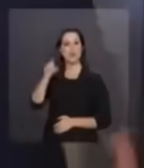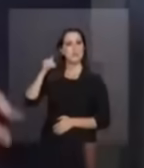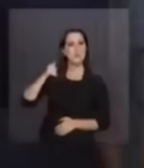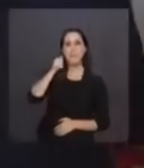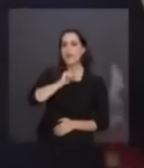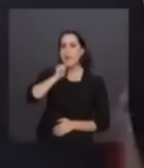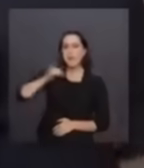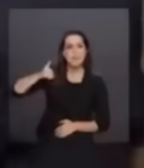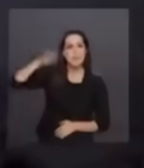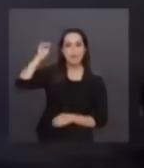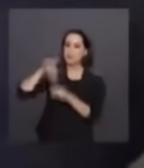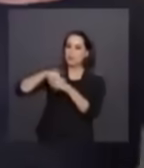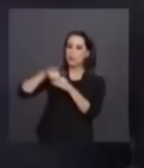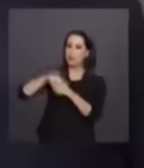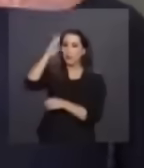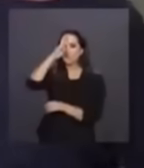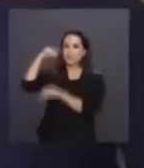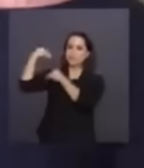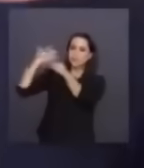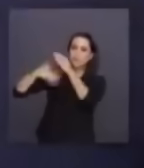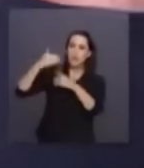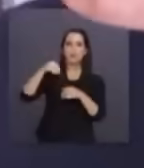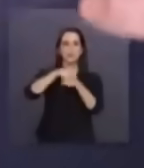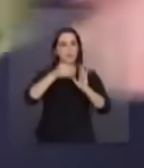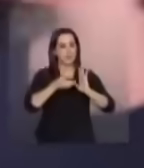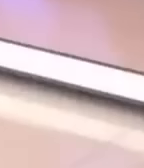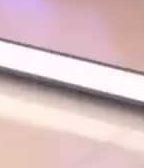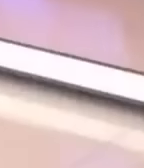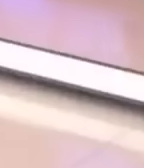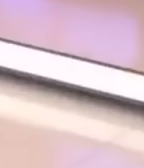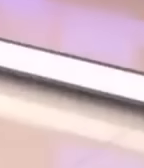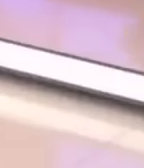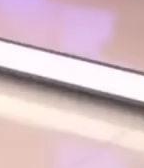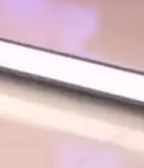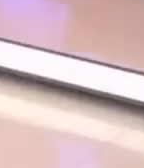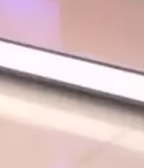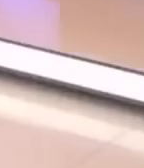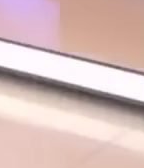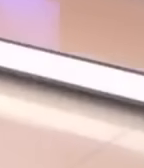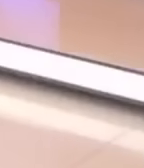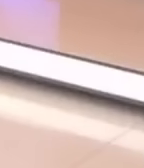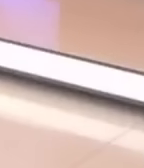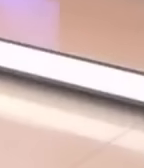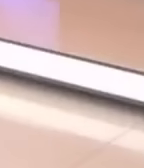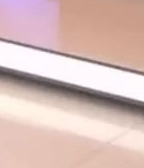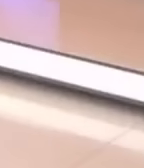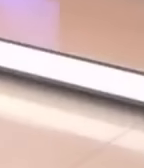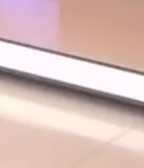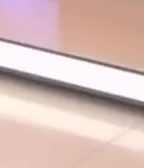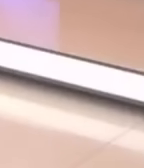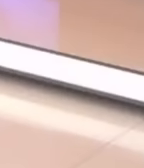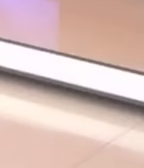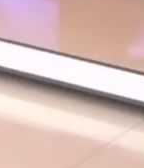cabe investigar e tal. Agora, para a mesma premissa, eu já disse isso com vocês no ar, que é o seguinte: tem uma premissa elementar que se aplica para a